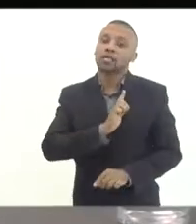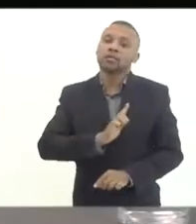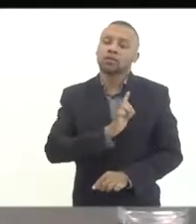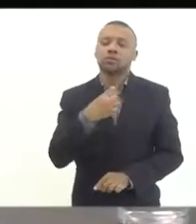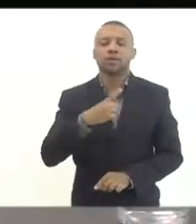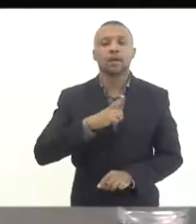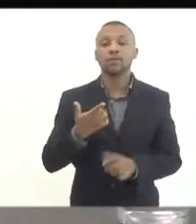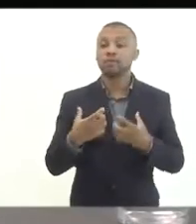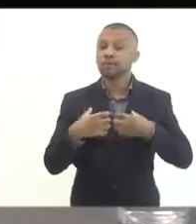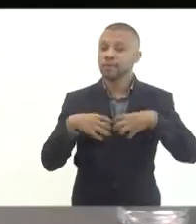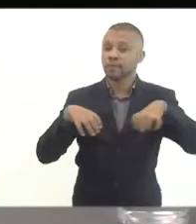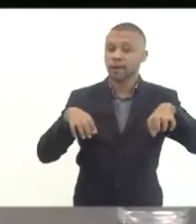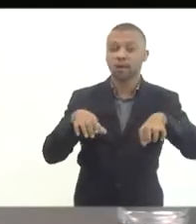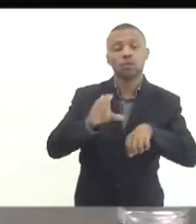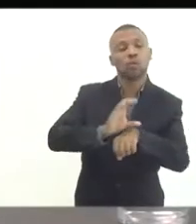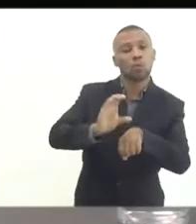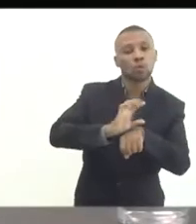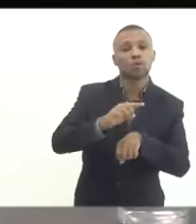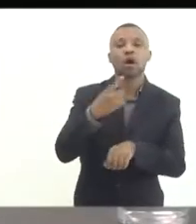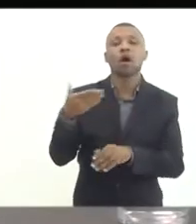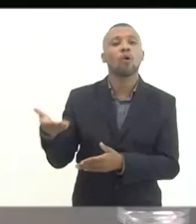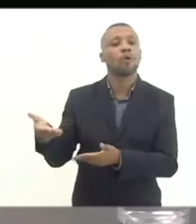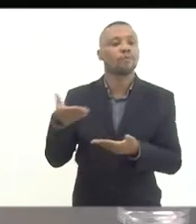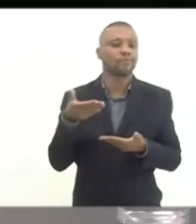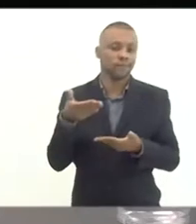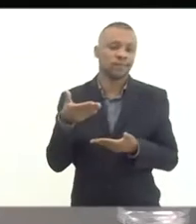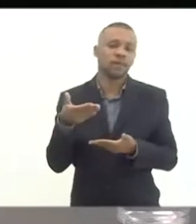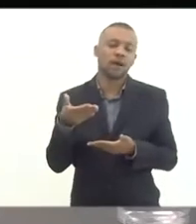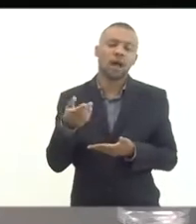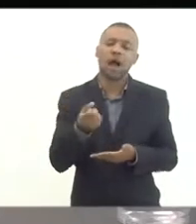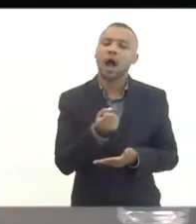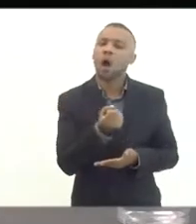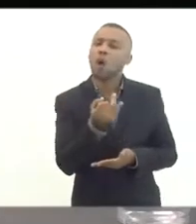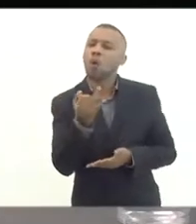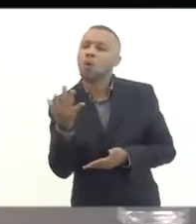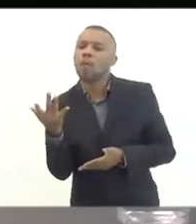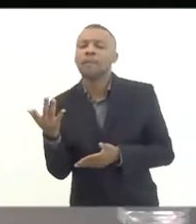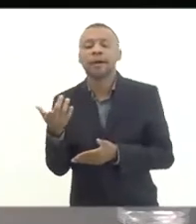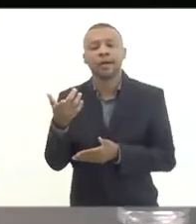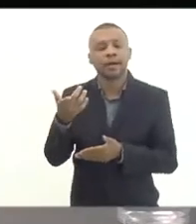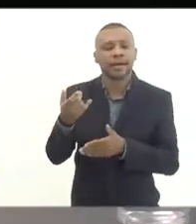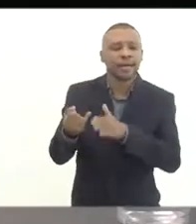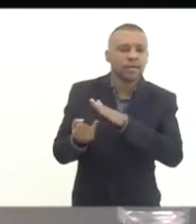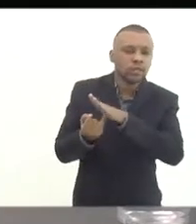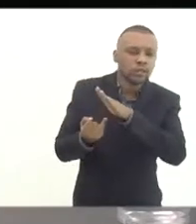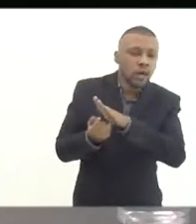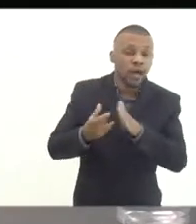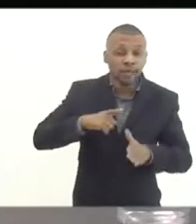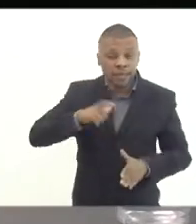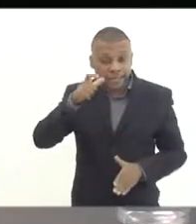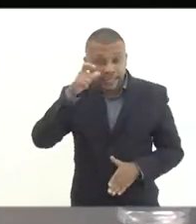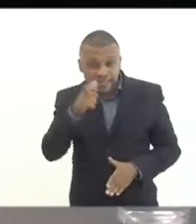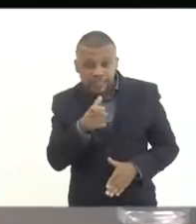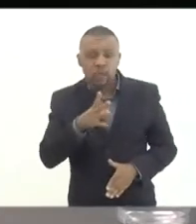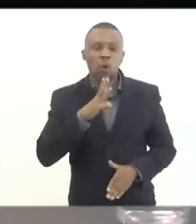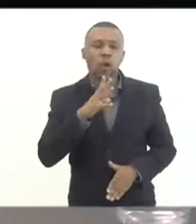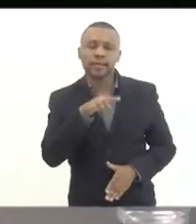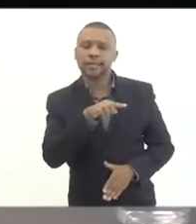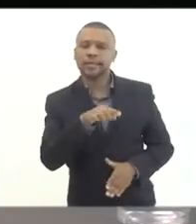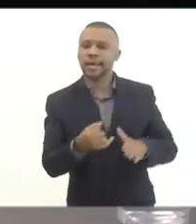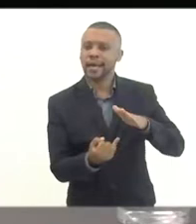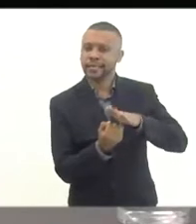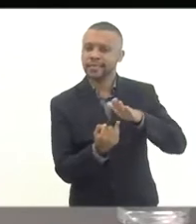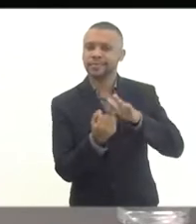preparado a gente convida né acho que quem tiver interesse de conhecer essas